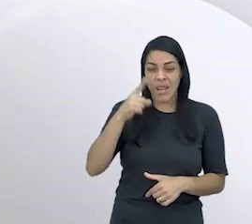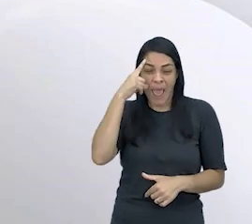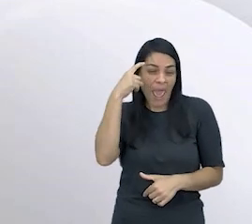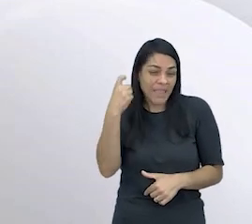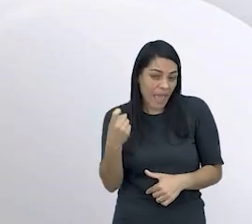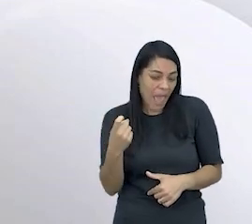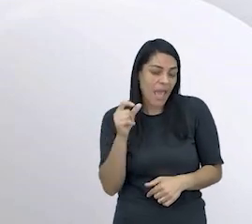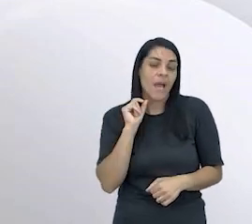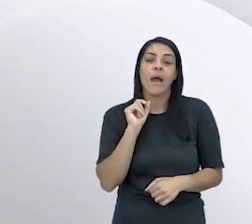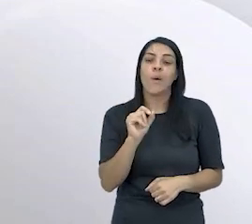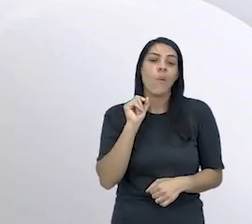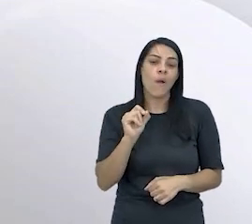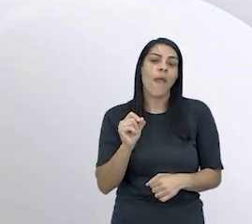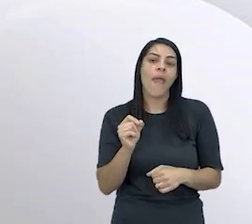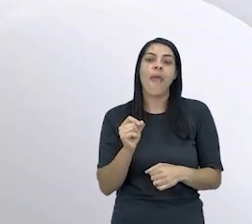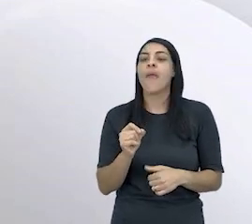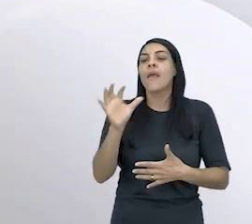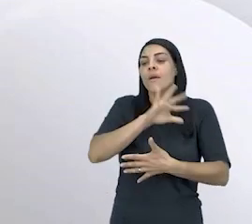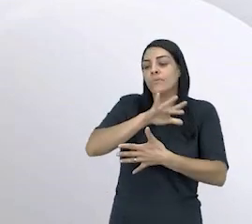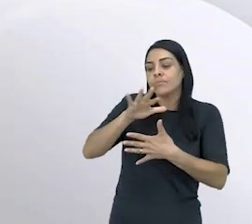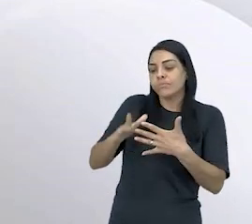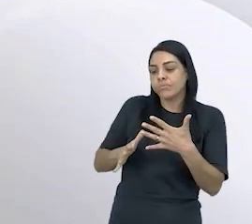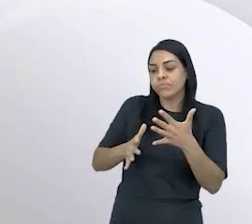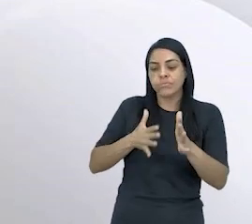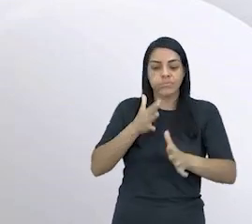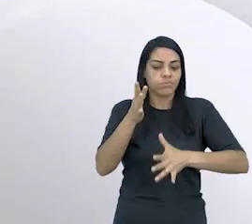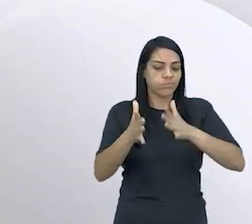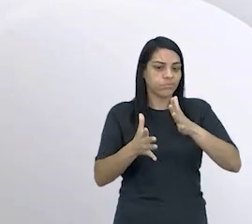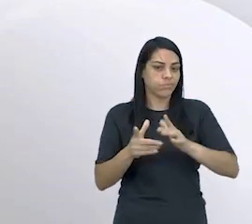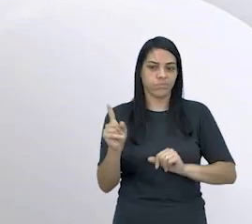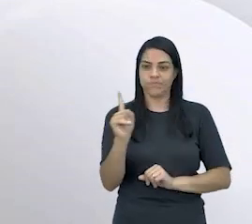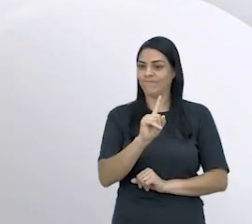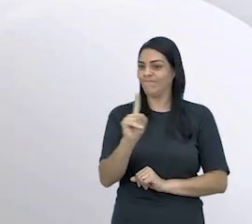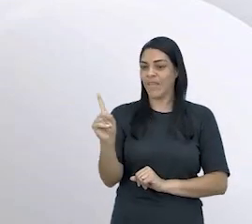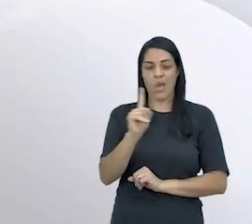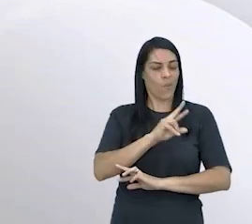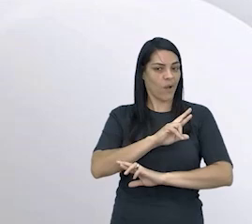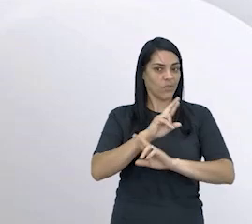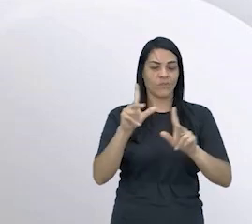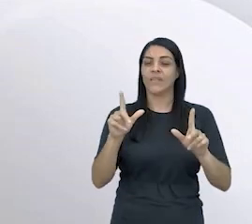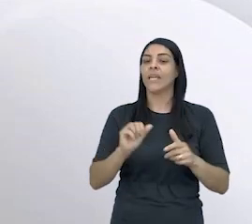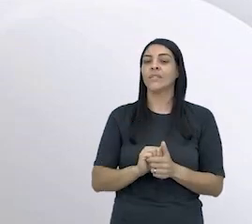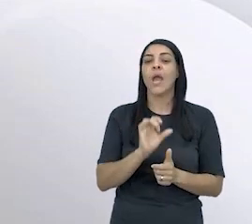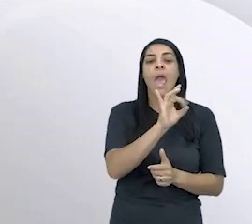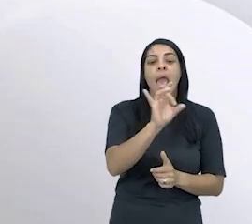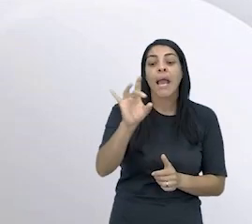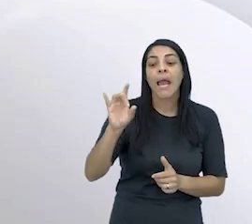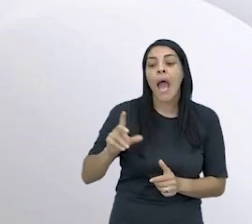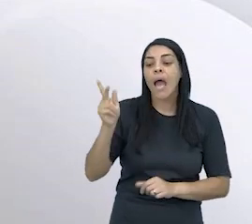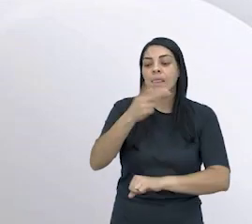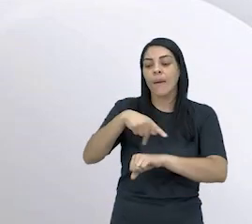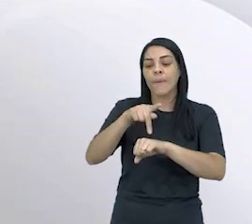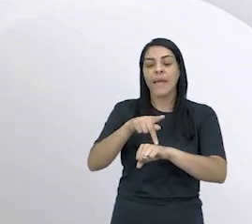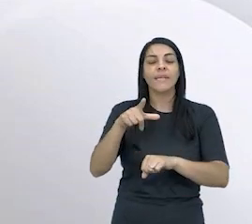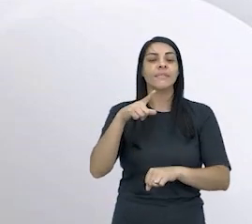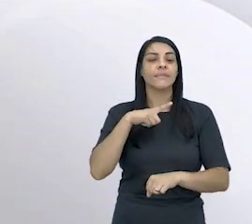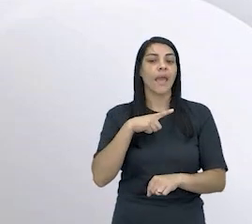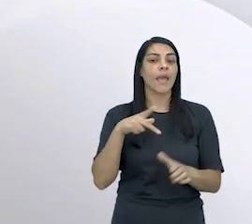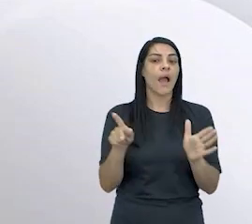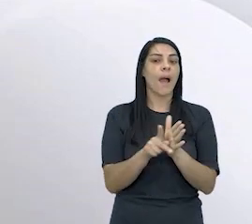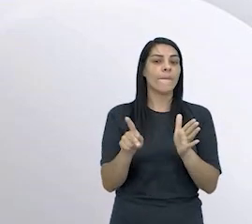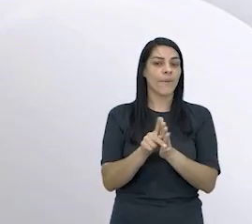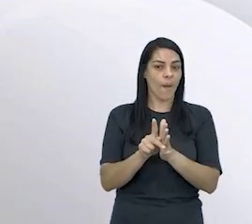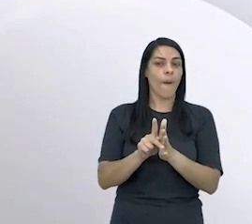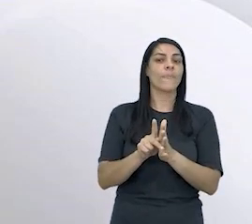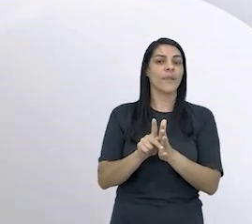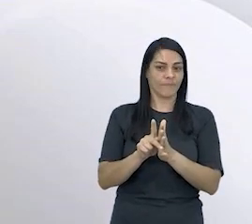que a língua de sinal ela é universal. E não é isso que acontece. Não, não é isso? Não. Exatamente. Nem regional ela é a